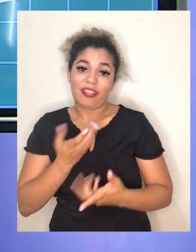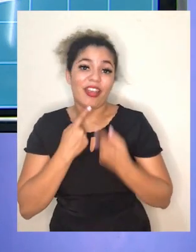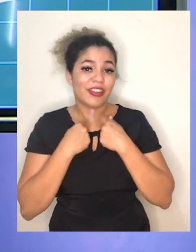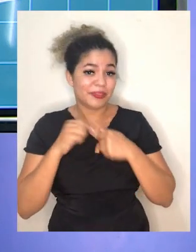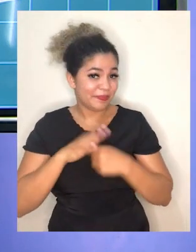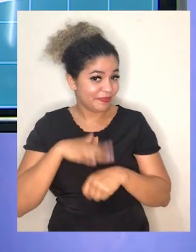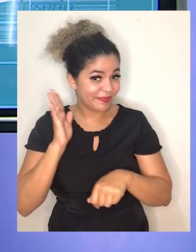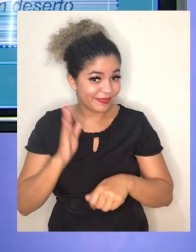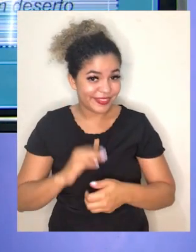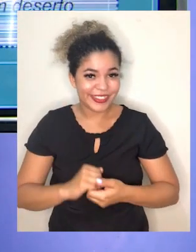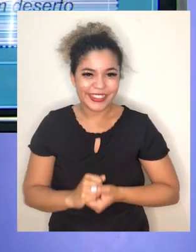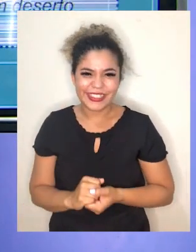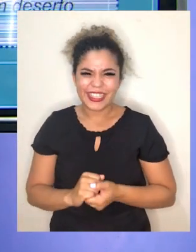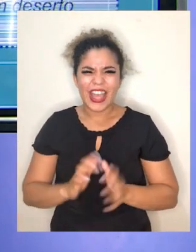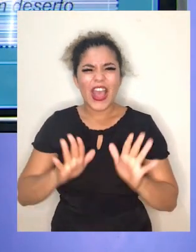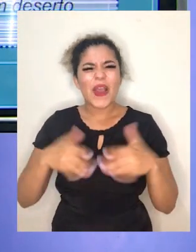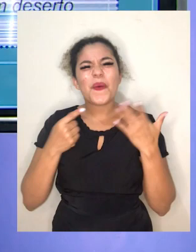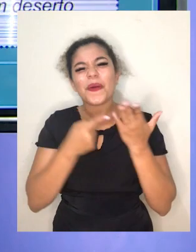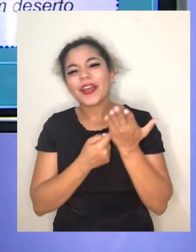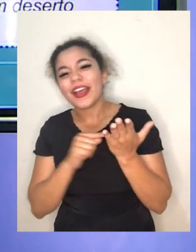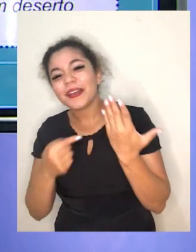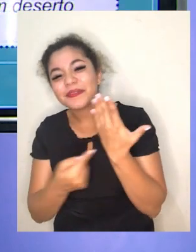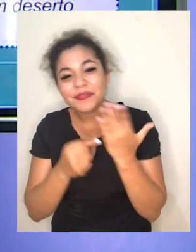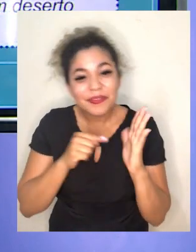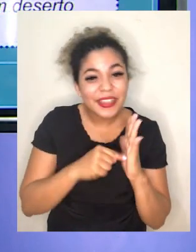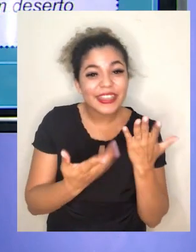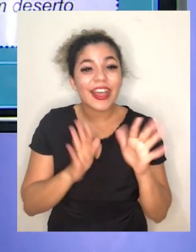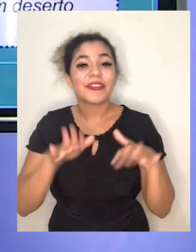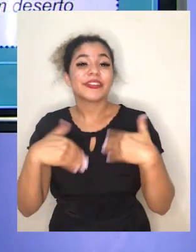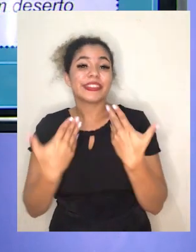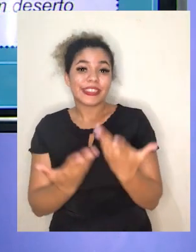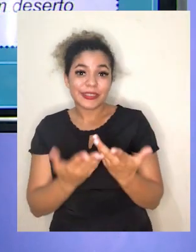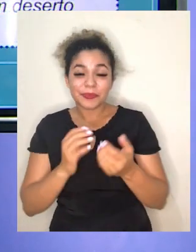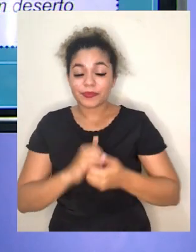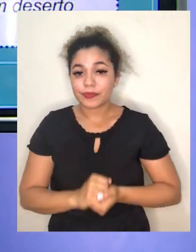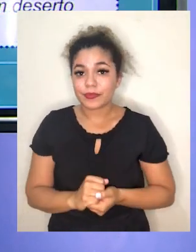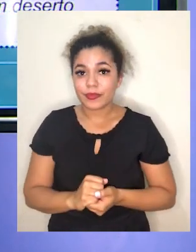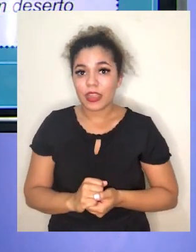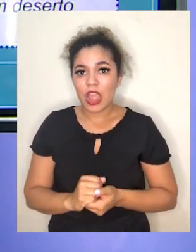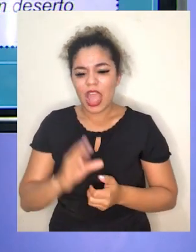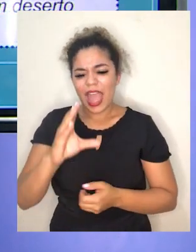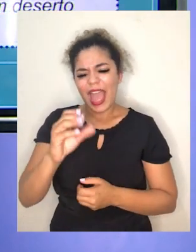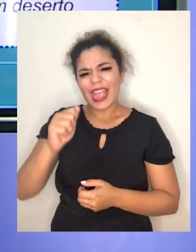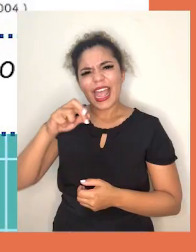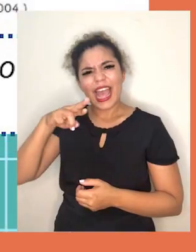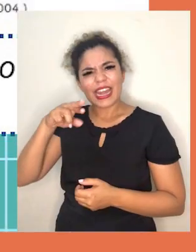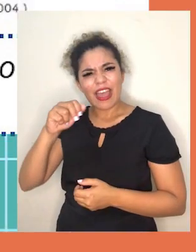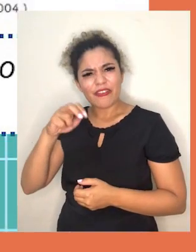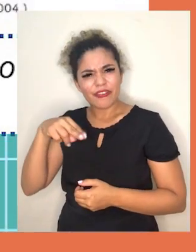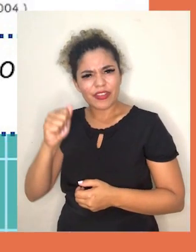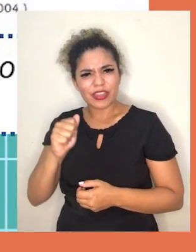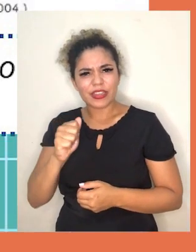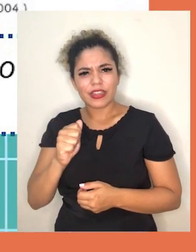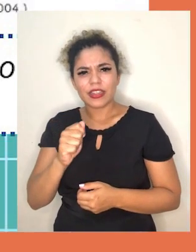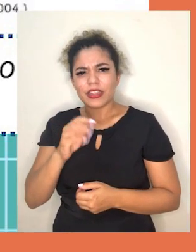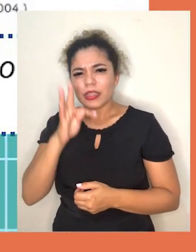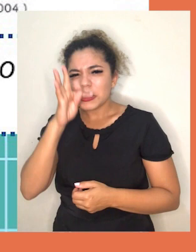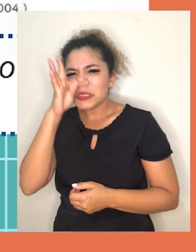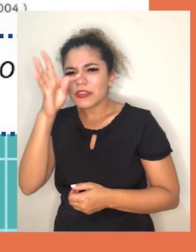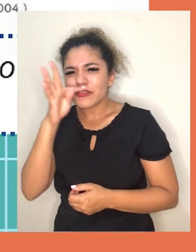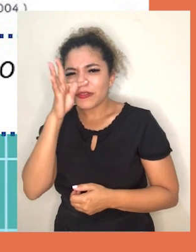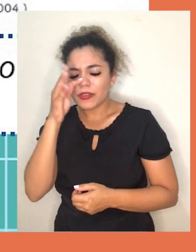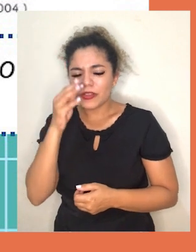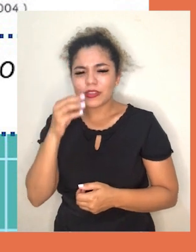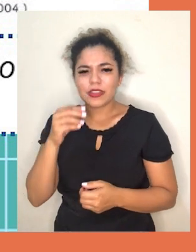demais. Qual que é a metáfora dessa tirinha? Uma caravana de rosas